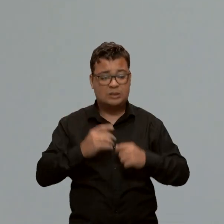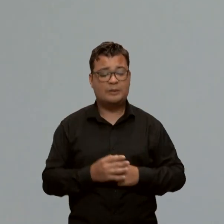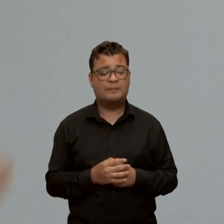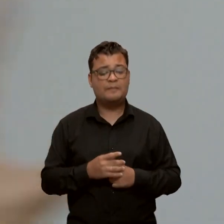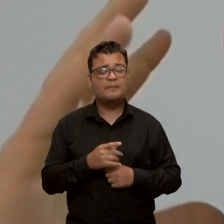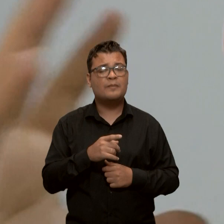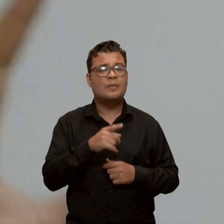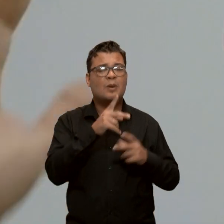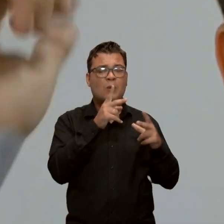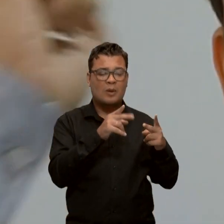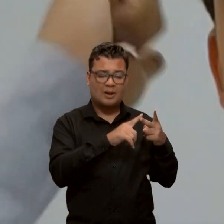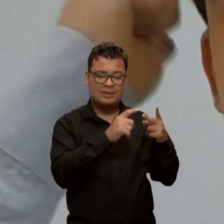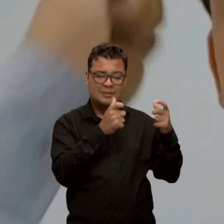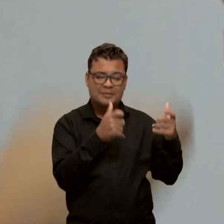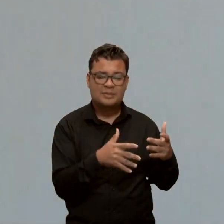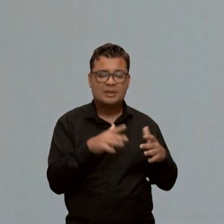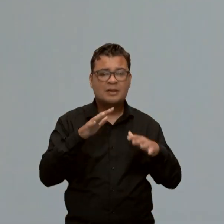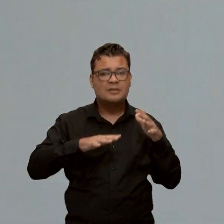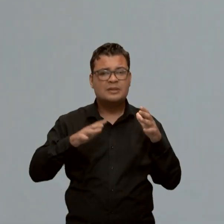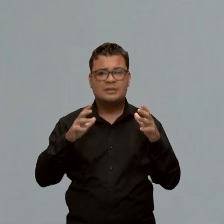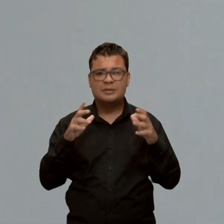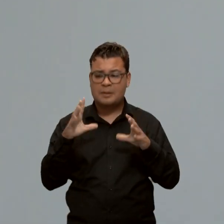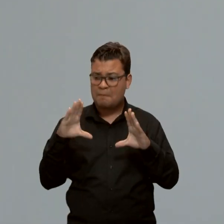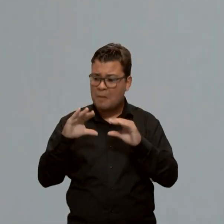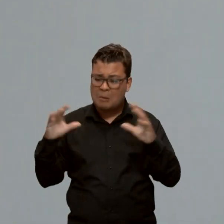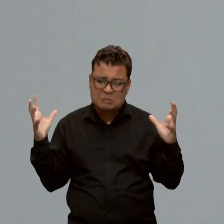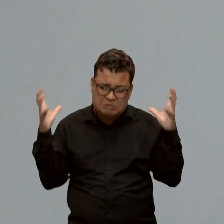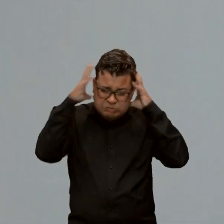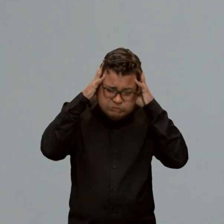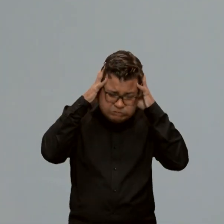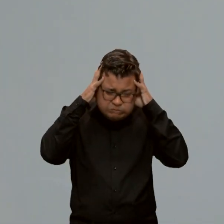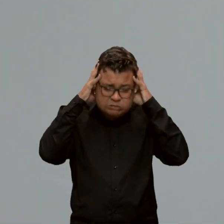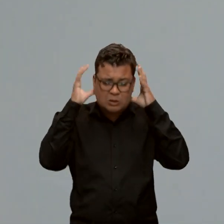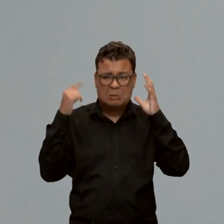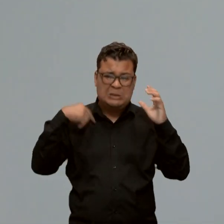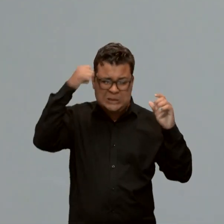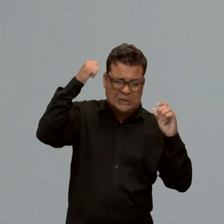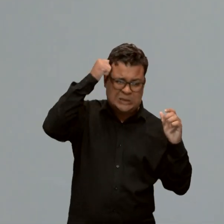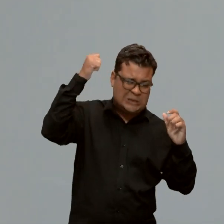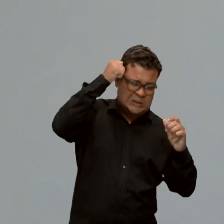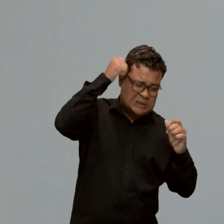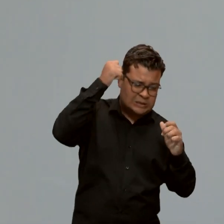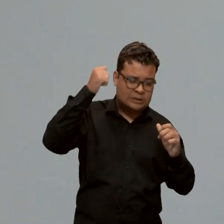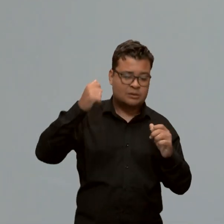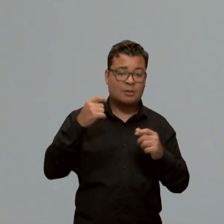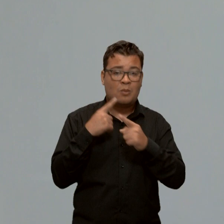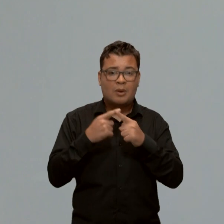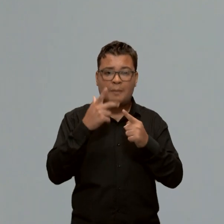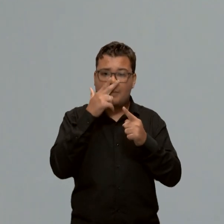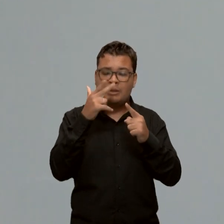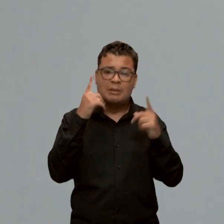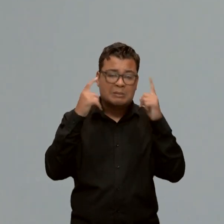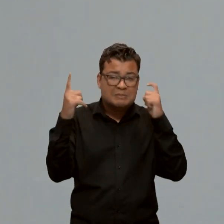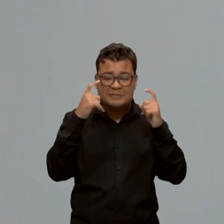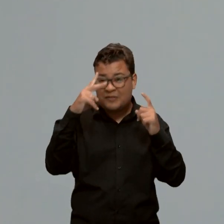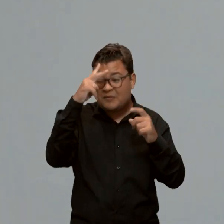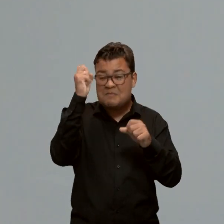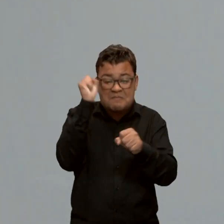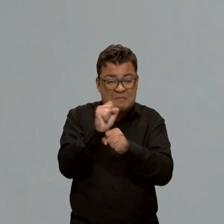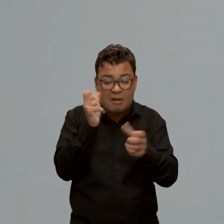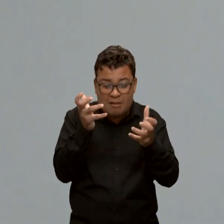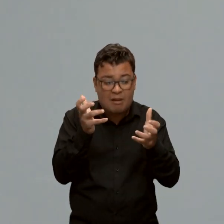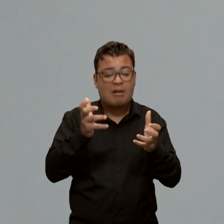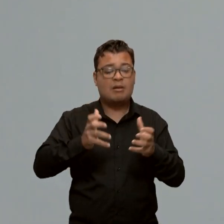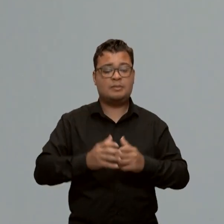a Ana trouxe, botar almofada, bater na cabeça, porque eles querem se livrar, né, daquela situação.